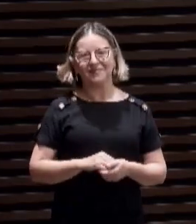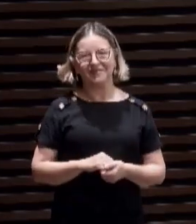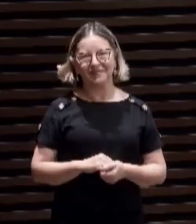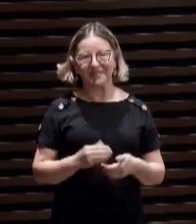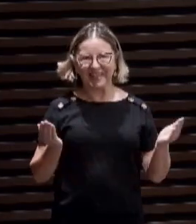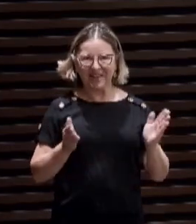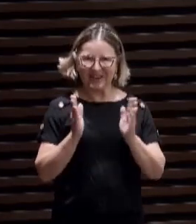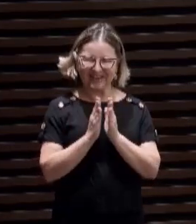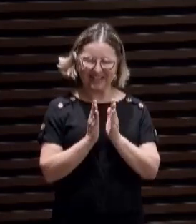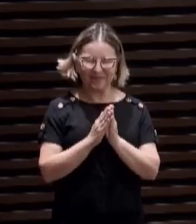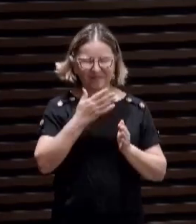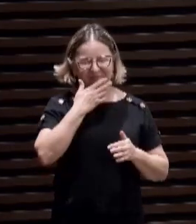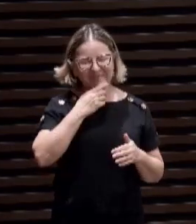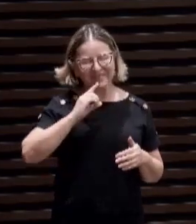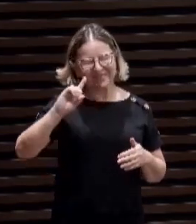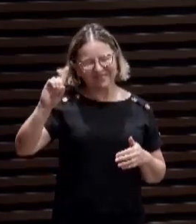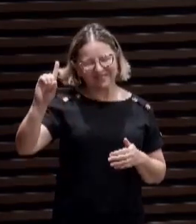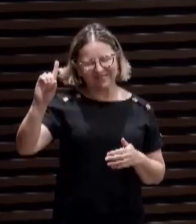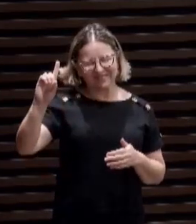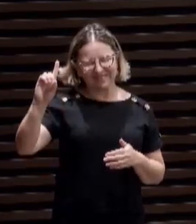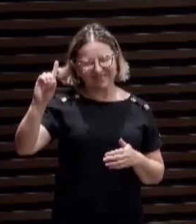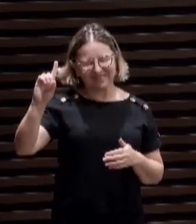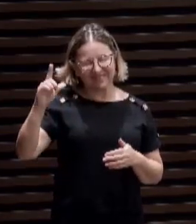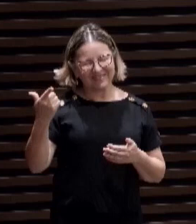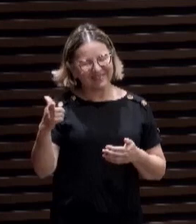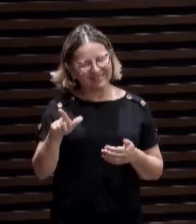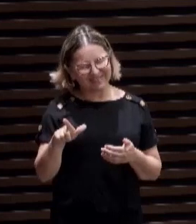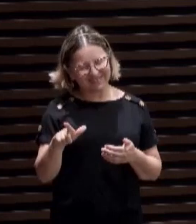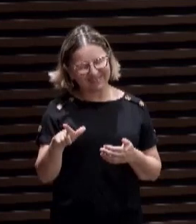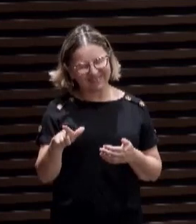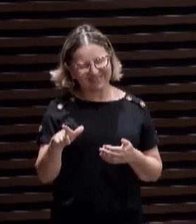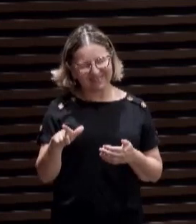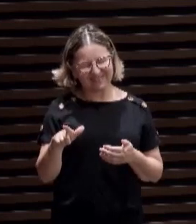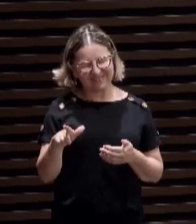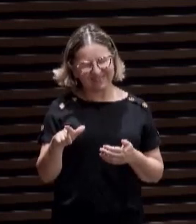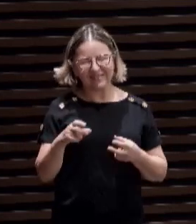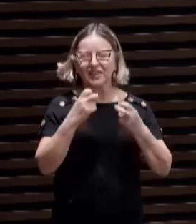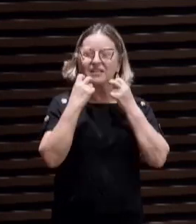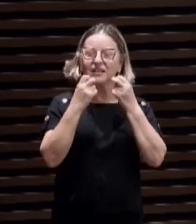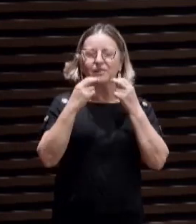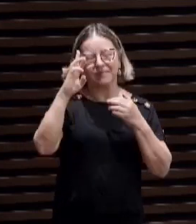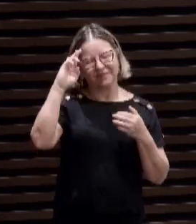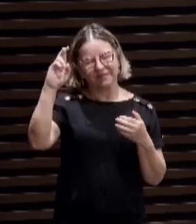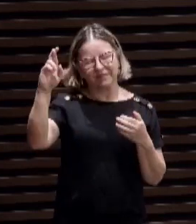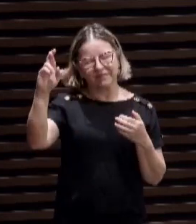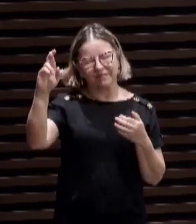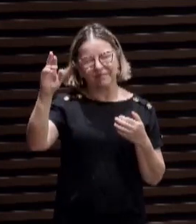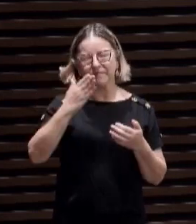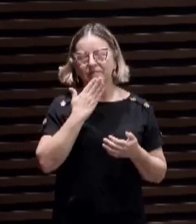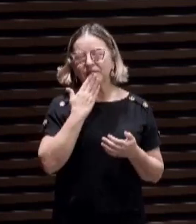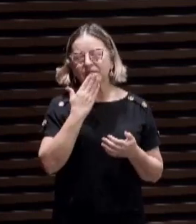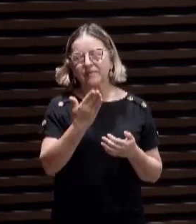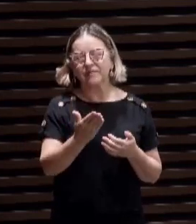Vamos orar? Pai, mais uma vez, clamamos ao Senhor, pedimos